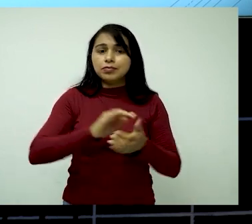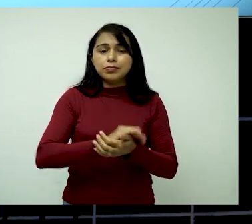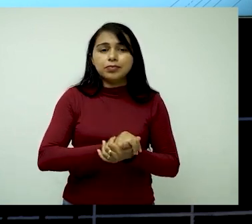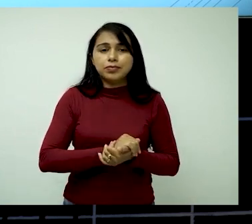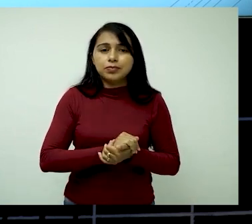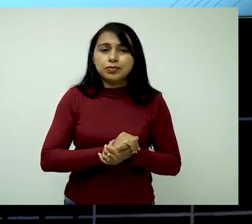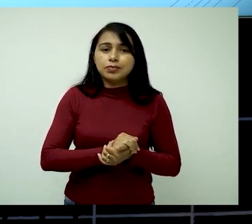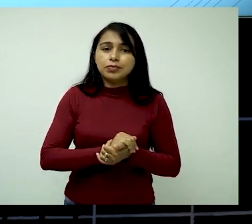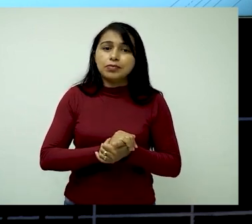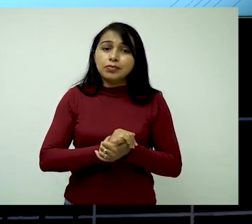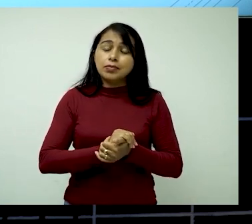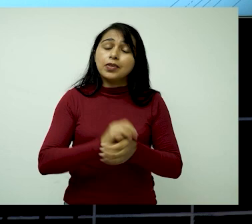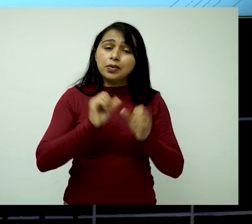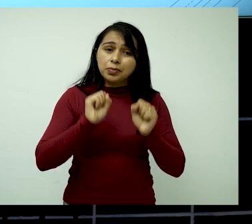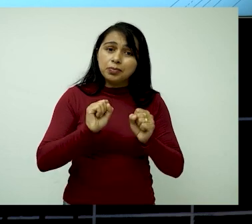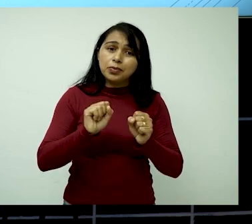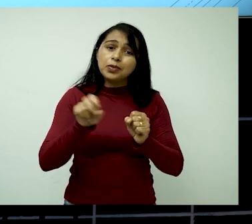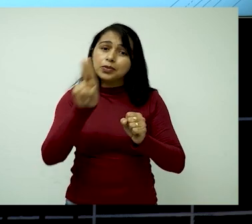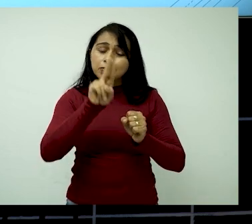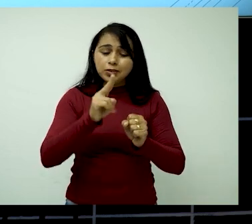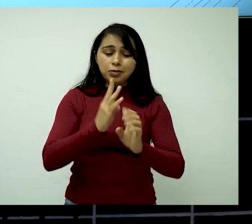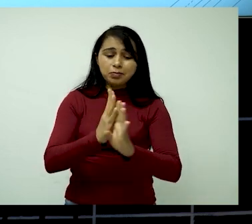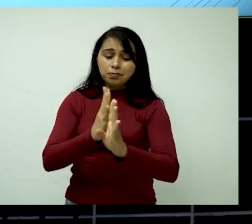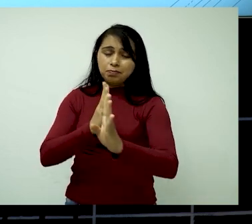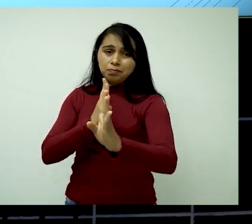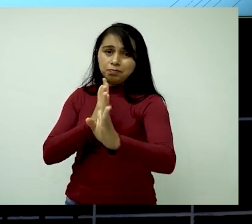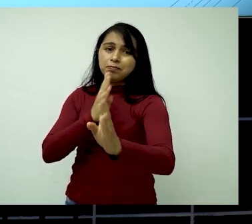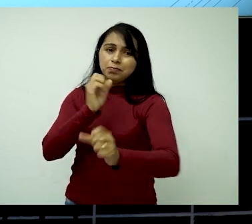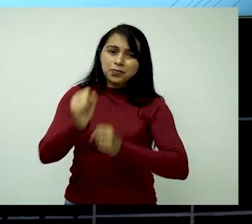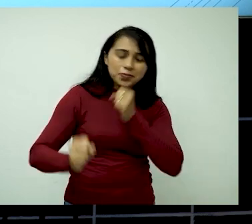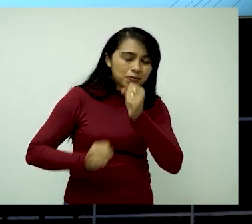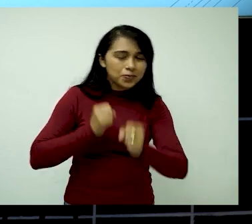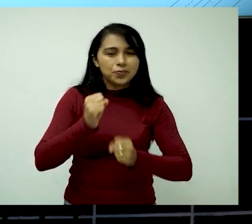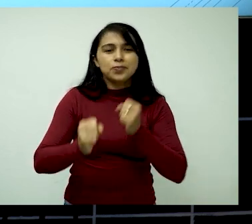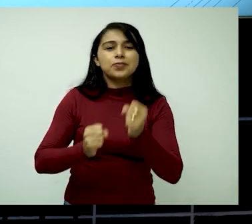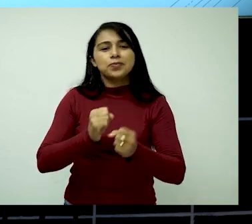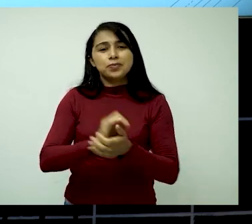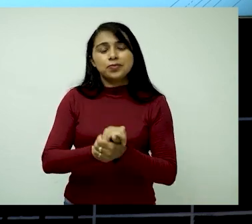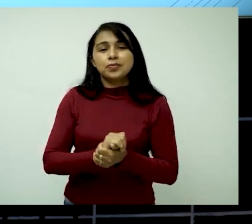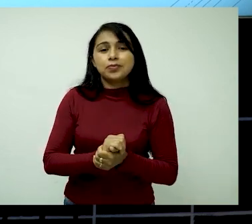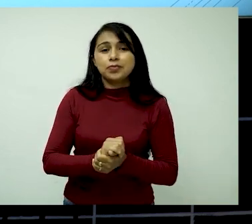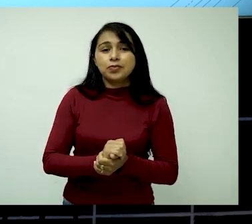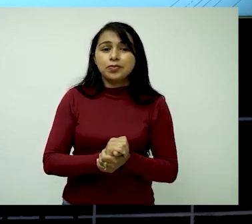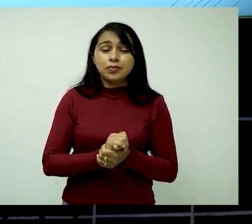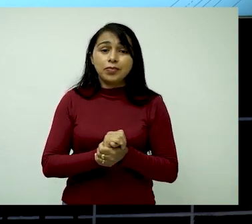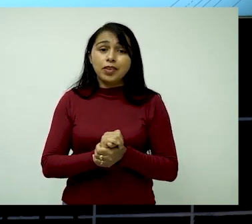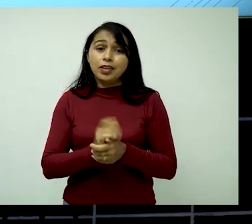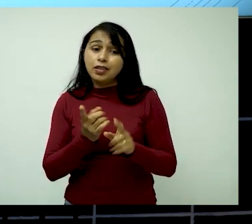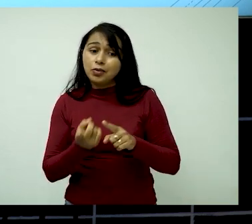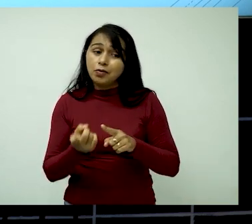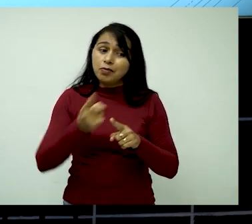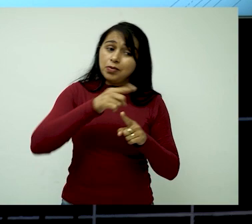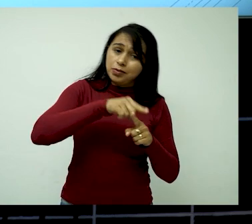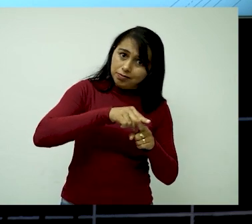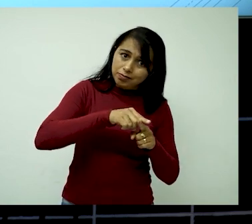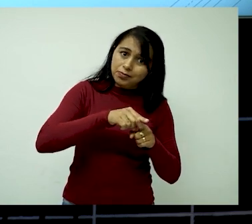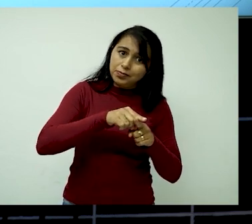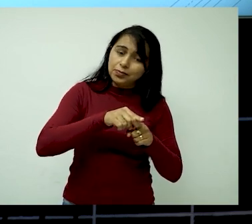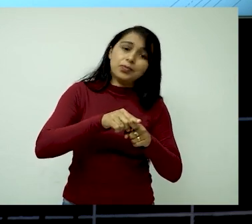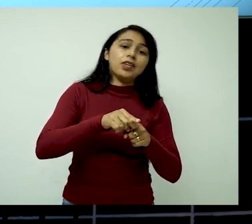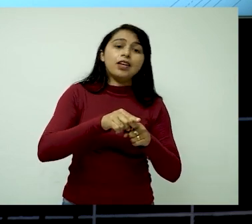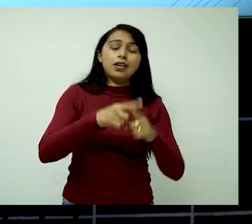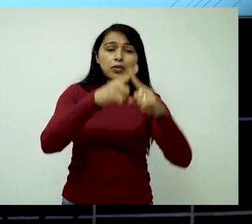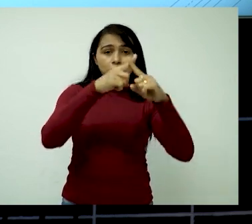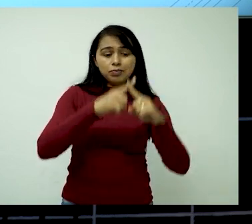ele uma raia, tá? Para que ele possa completar ali todo o seu percurso. Beleza? Provas rasas, professor.